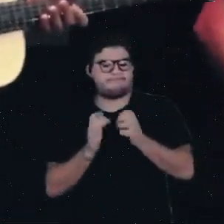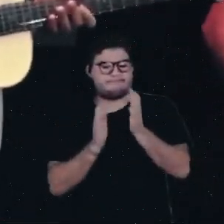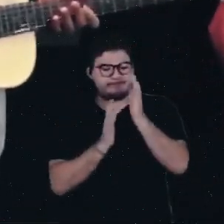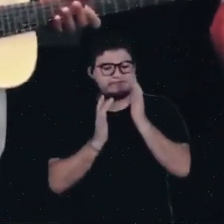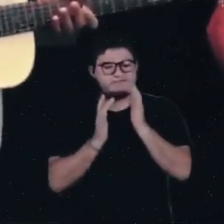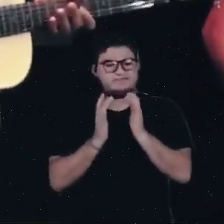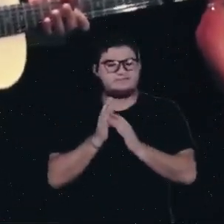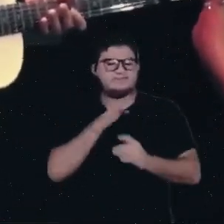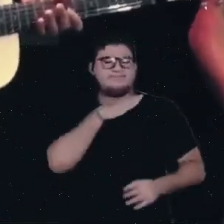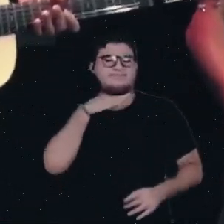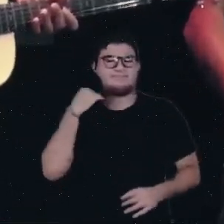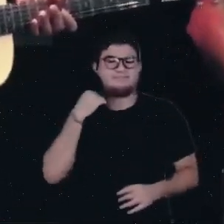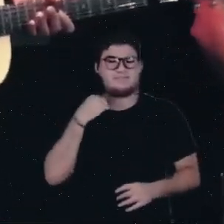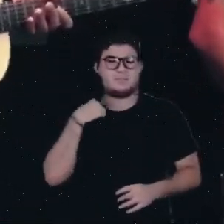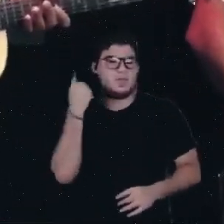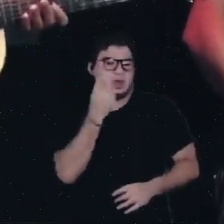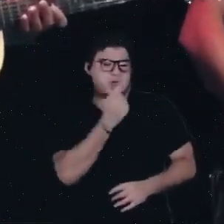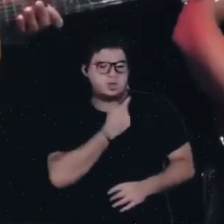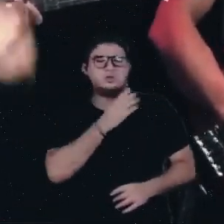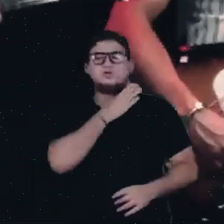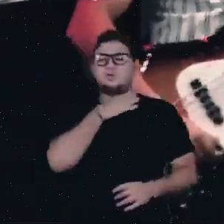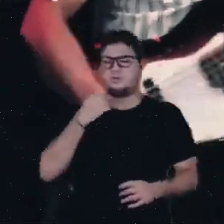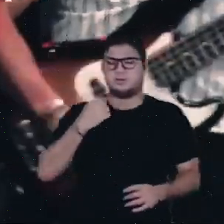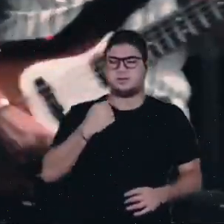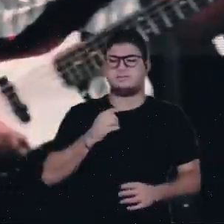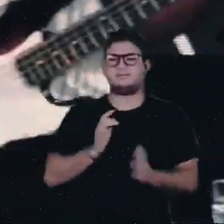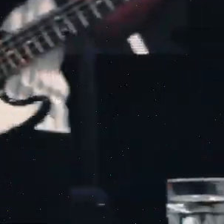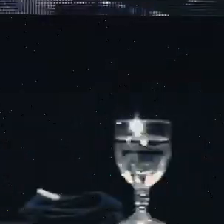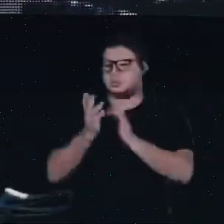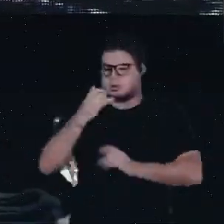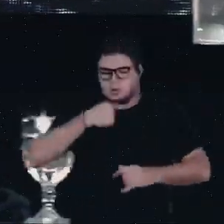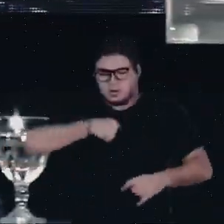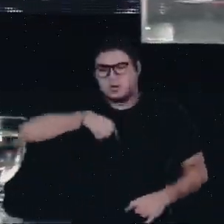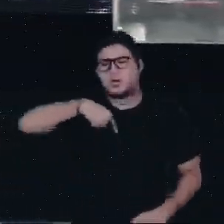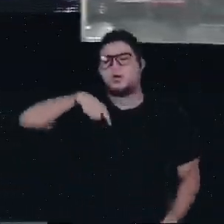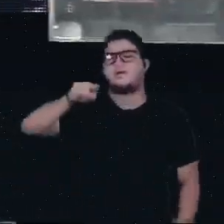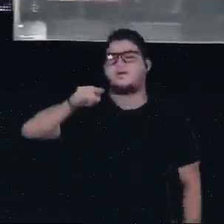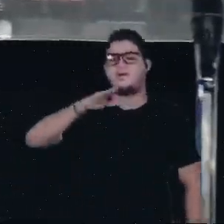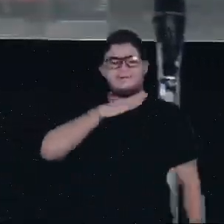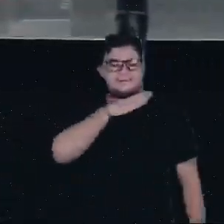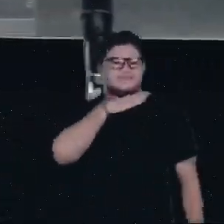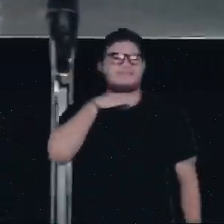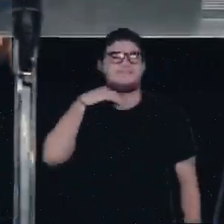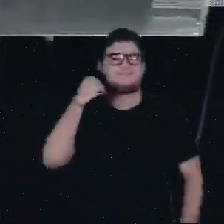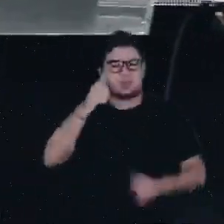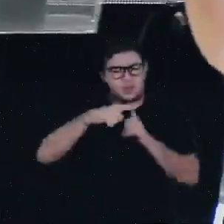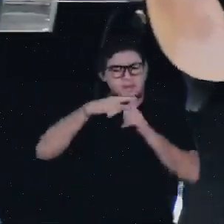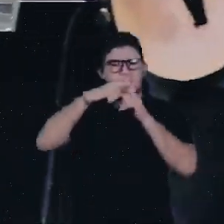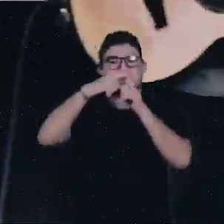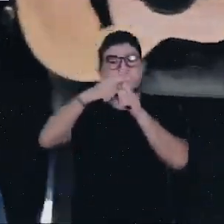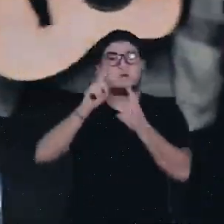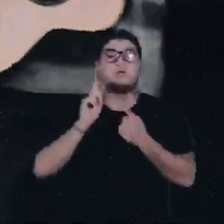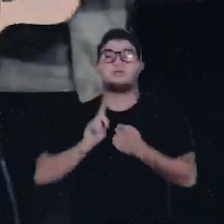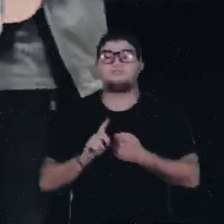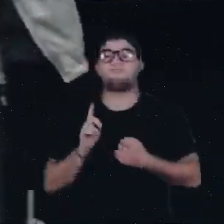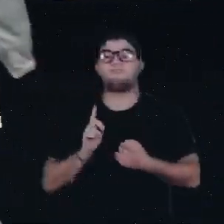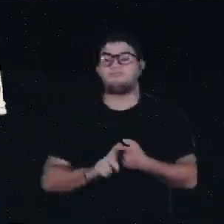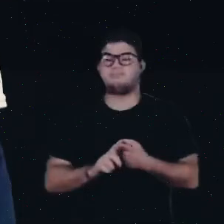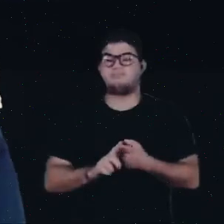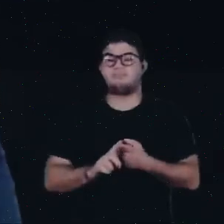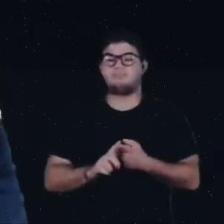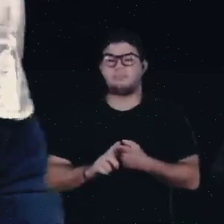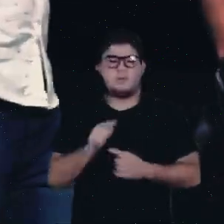morrer. Mas eu vou, Pai. Eu vou, eu morro. Sabe por quê? Porque eles